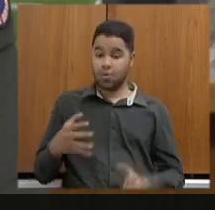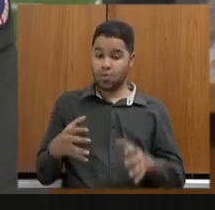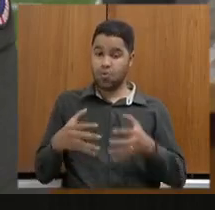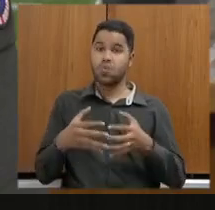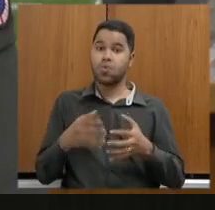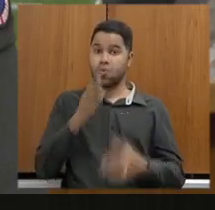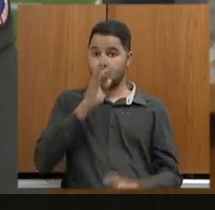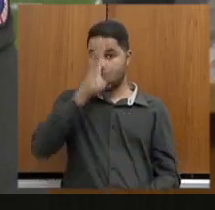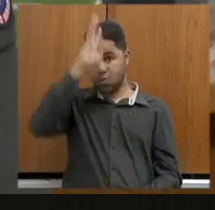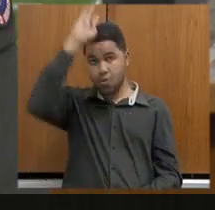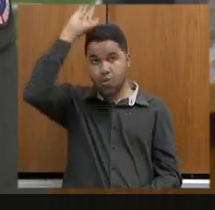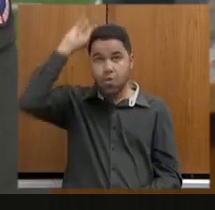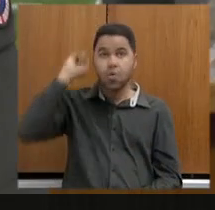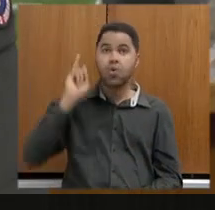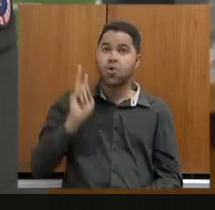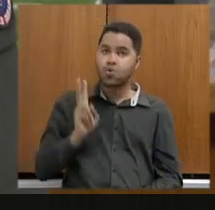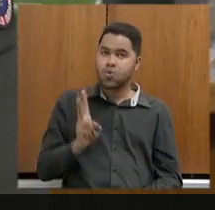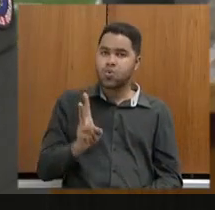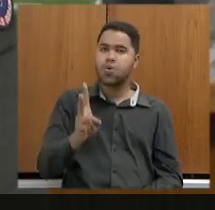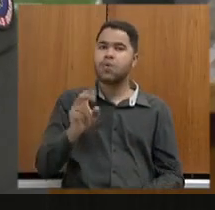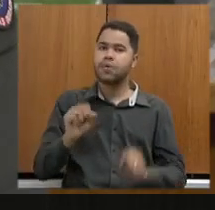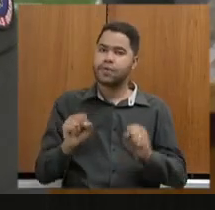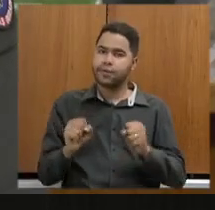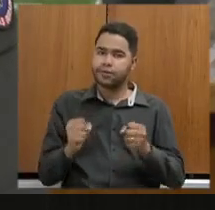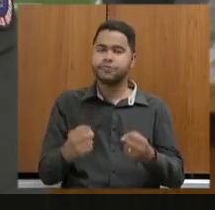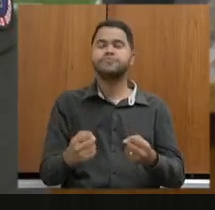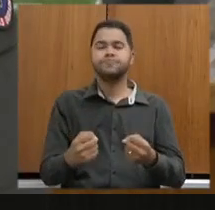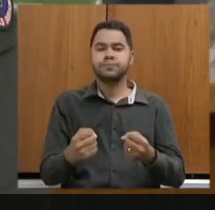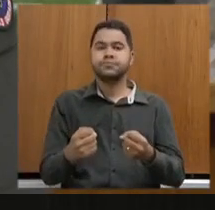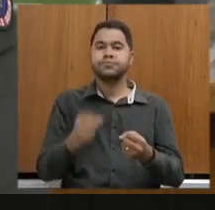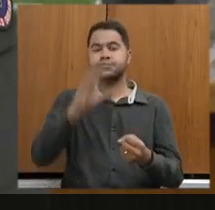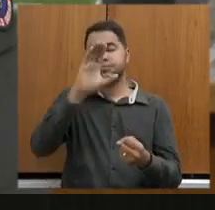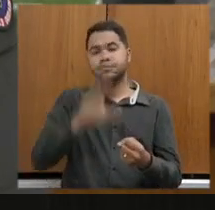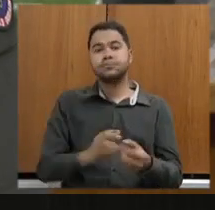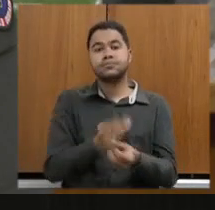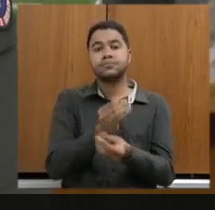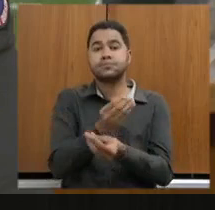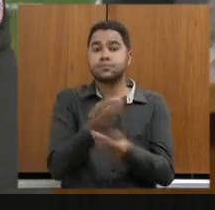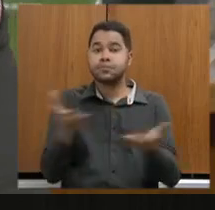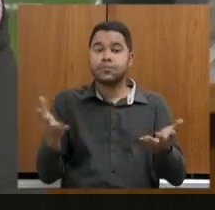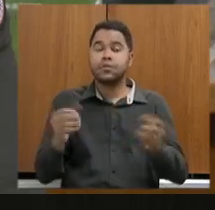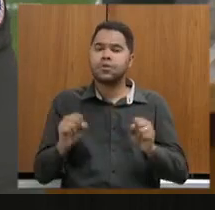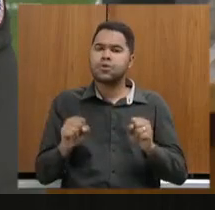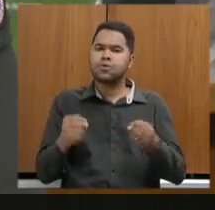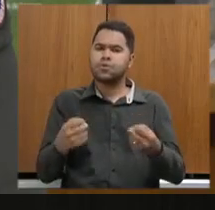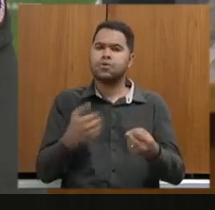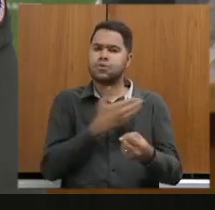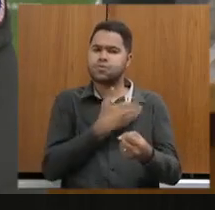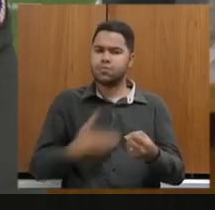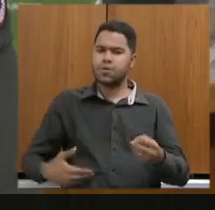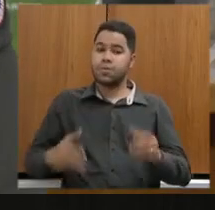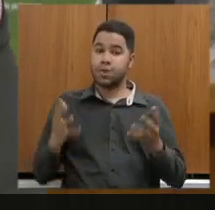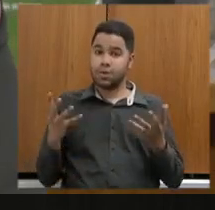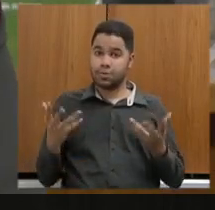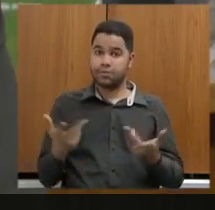possa continuar Protegendo o cidadão e oferecendo Segurança Pública de qualidade próximo por